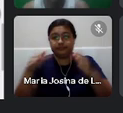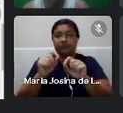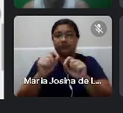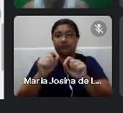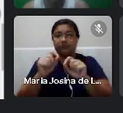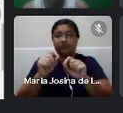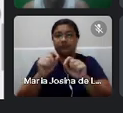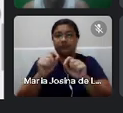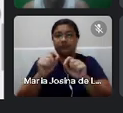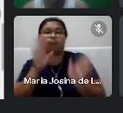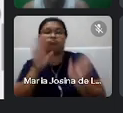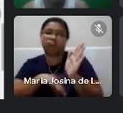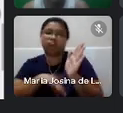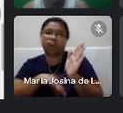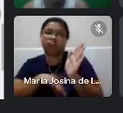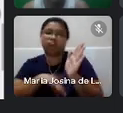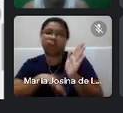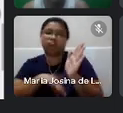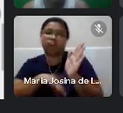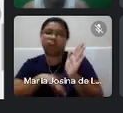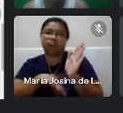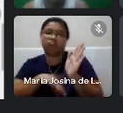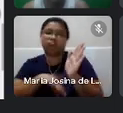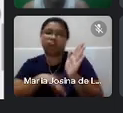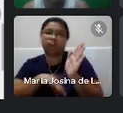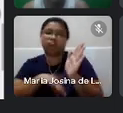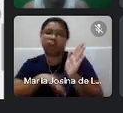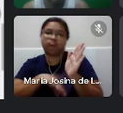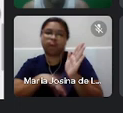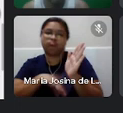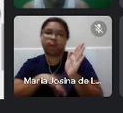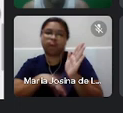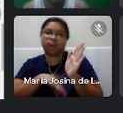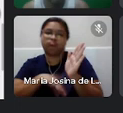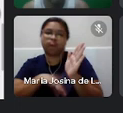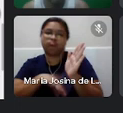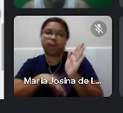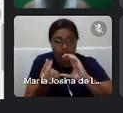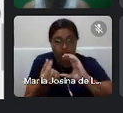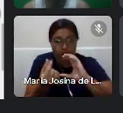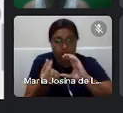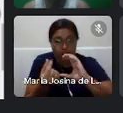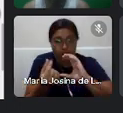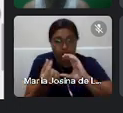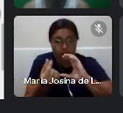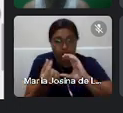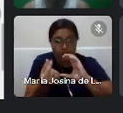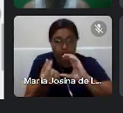descontos. Eu vou chamar de T, tá? Esse aqui vai ser o meu custo do tênis